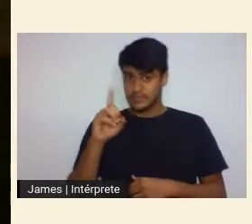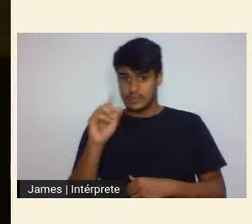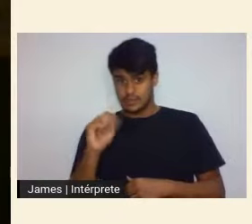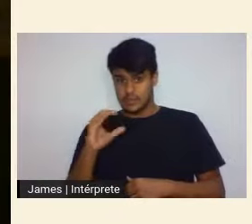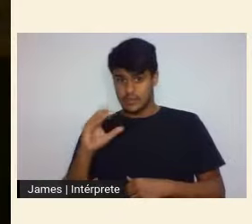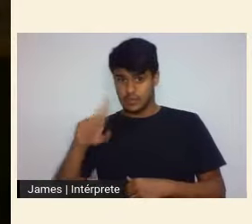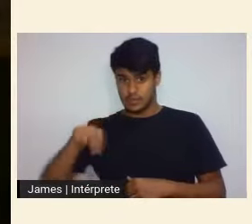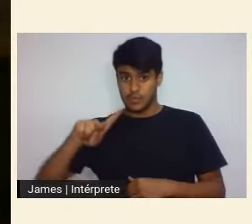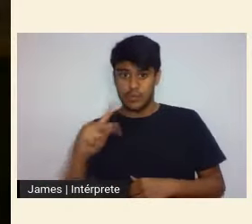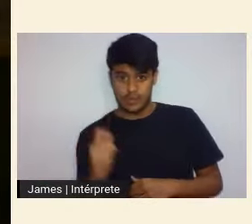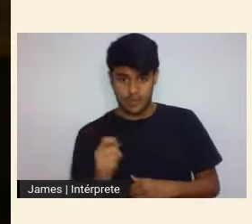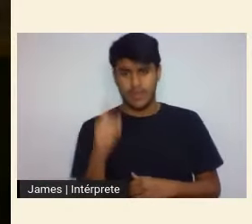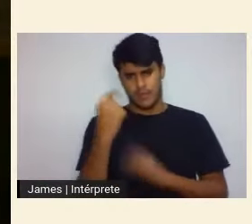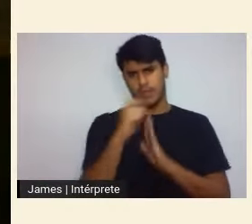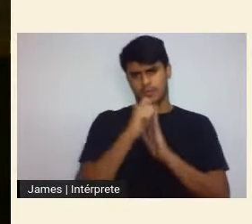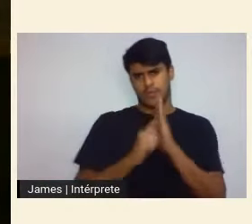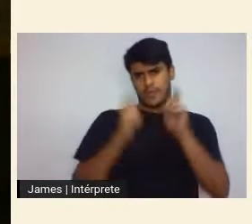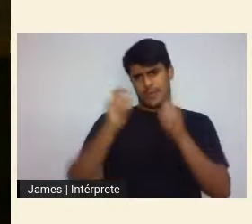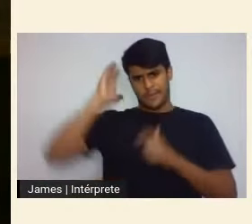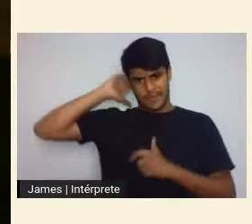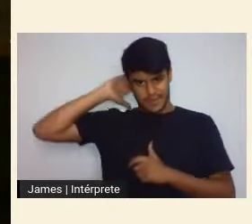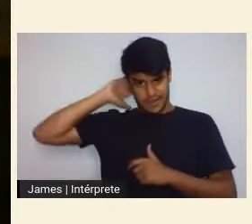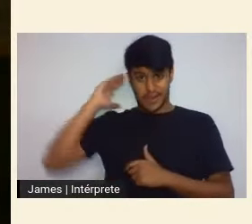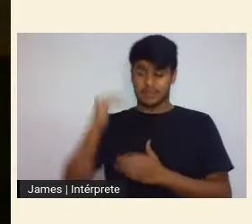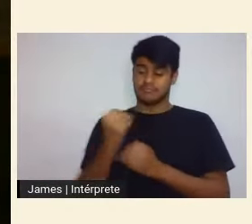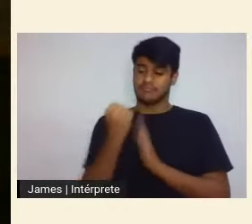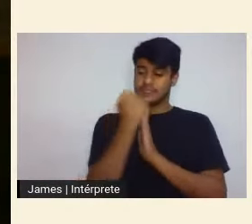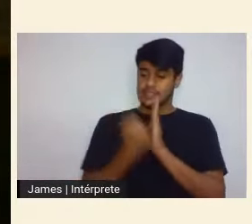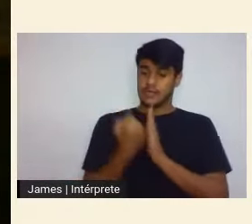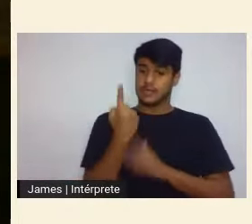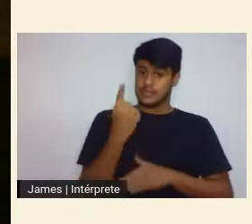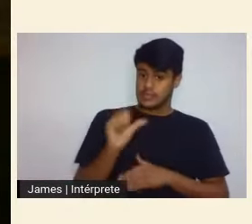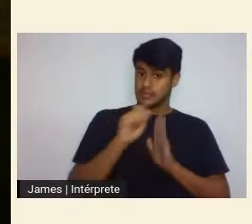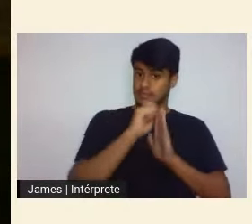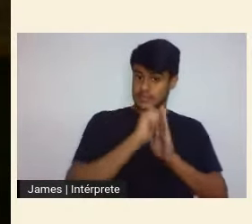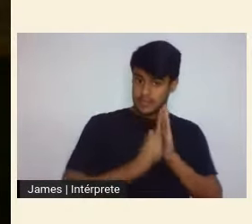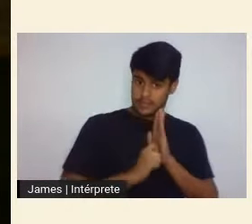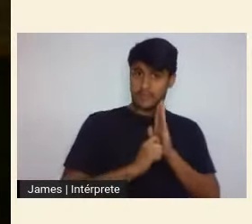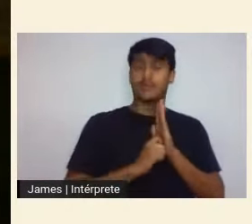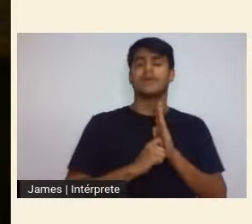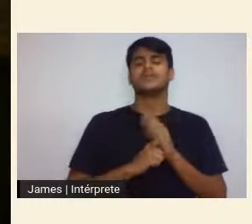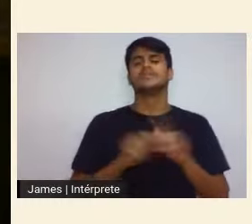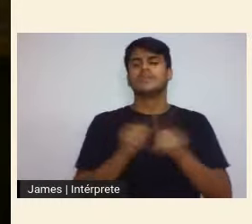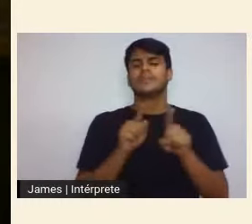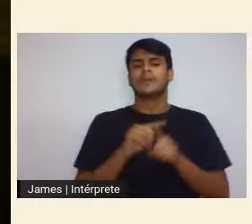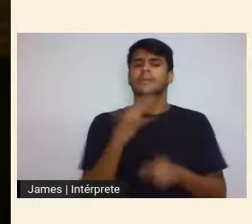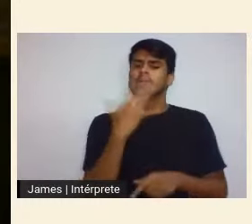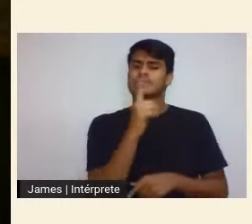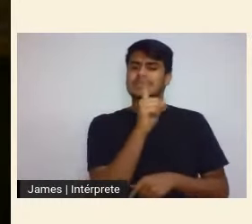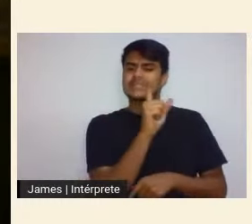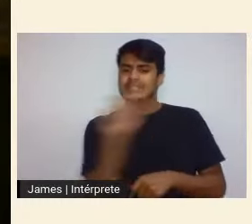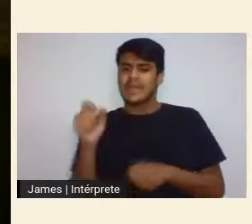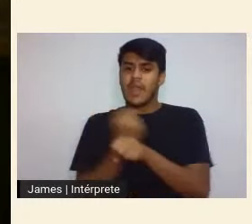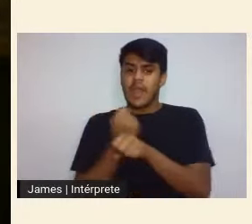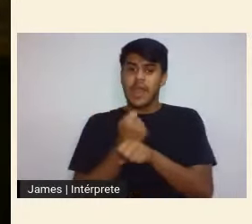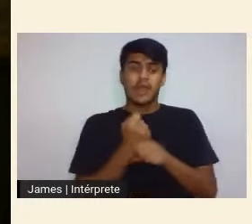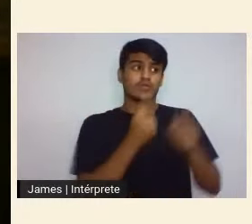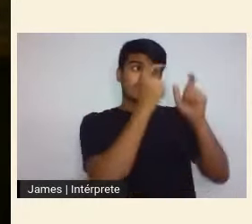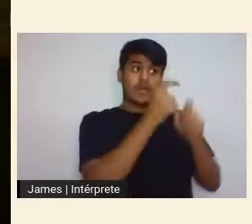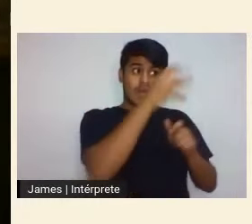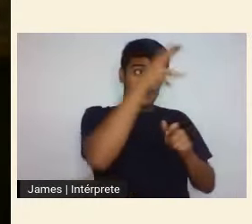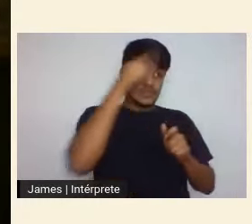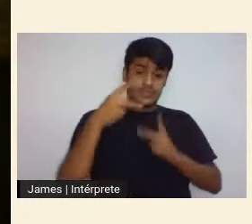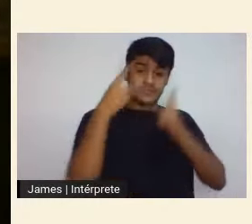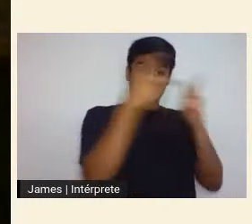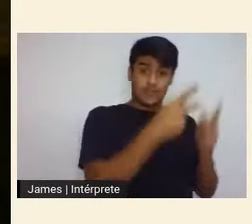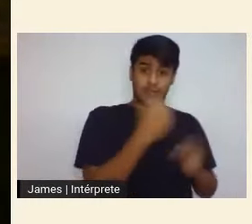intérpretes do Brasil, da geração da virada do século XIX, e que há pouco mais de 100 anos visitava a Amazônia, em 1905,